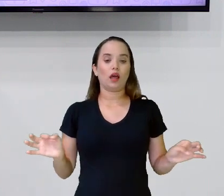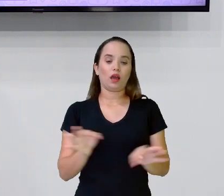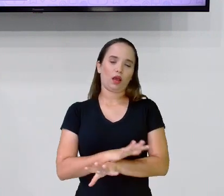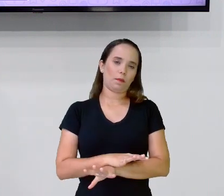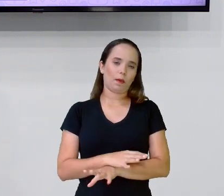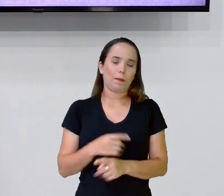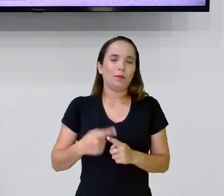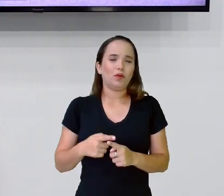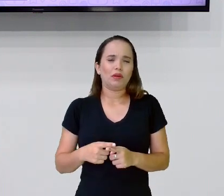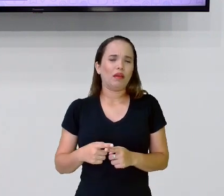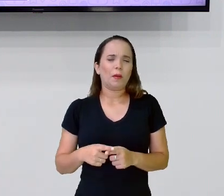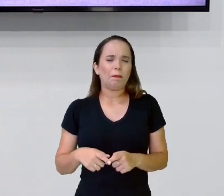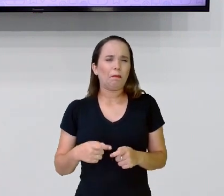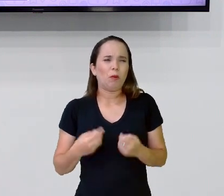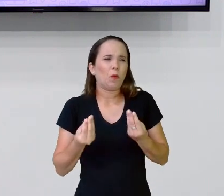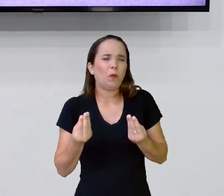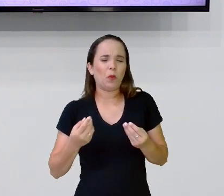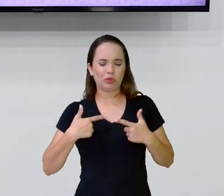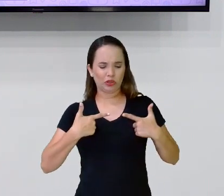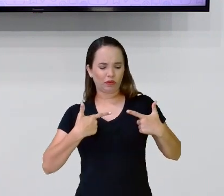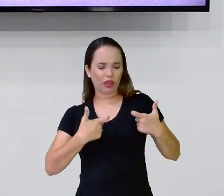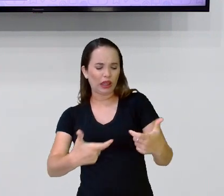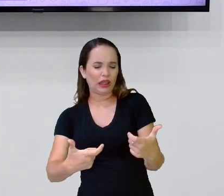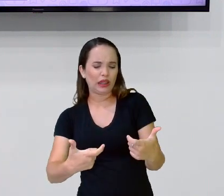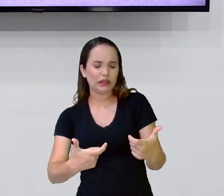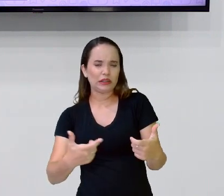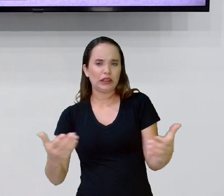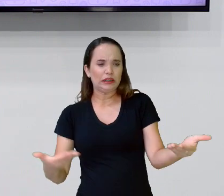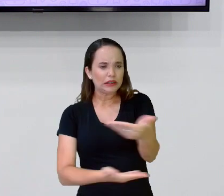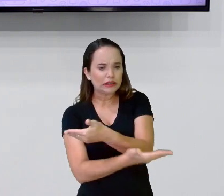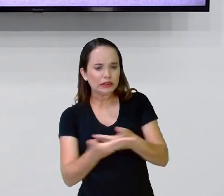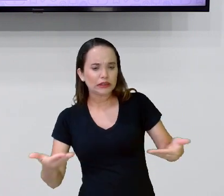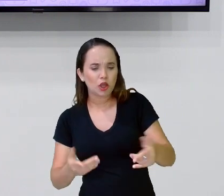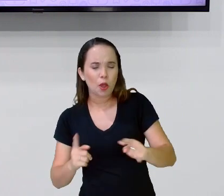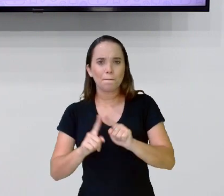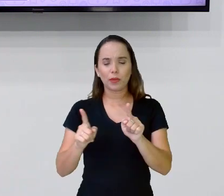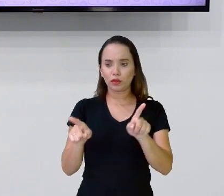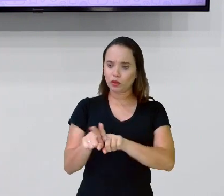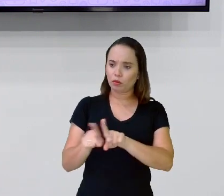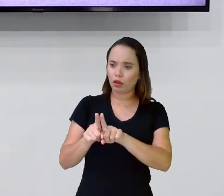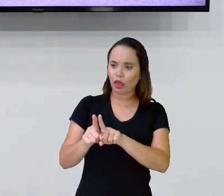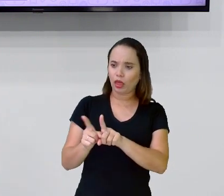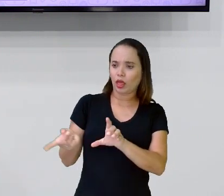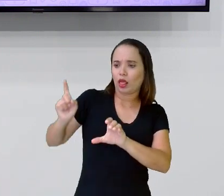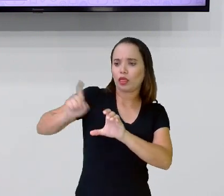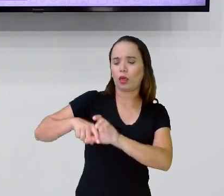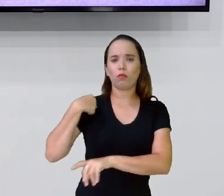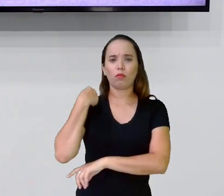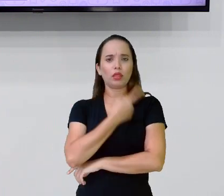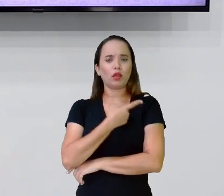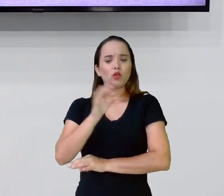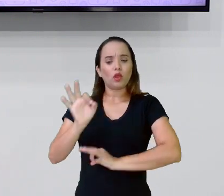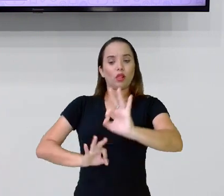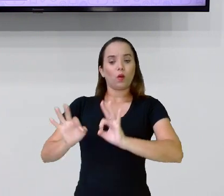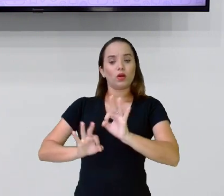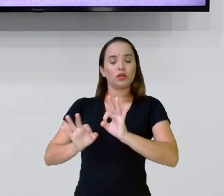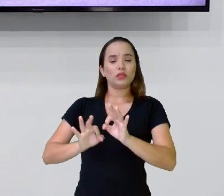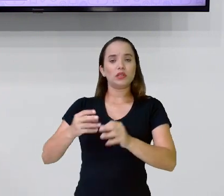entre si, né, quando a nossa própria sobrevivência no planeta depende também da gente, depende da nossa própria